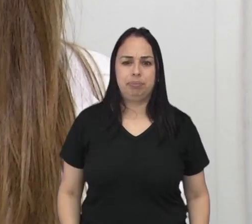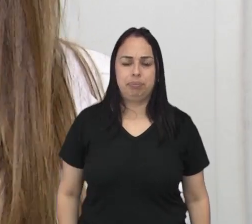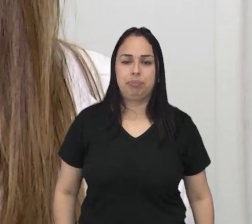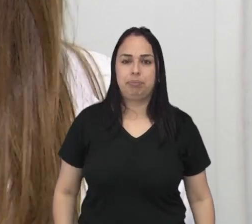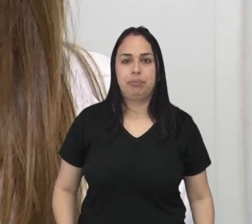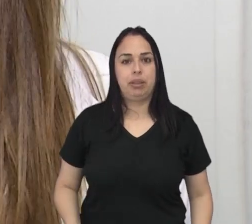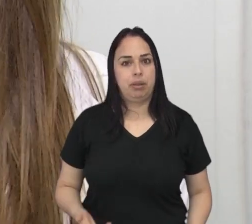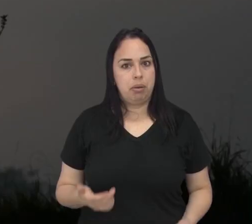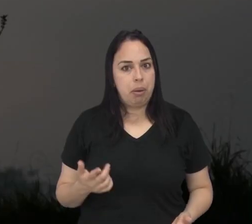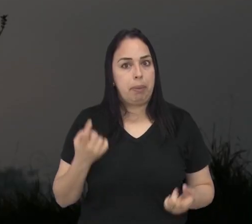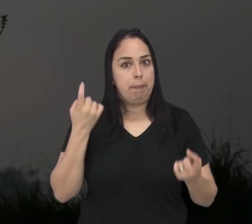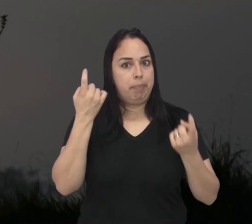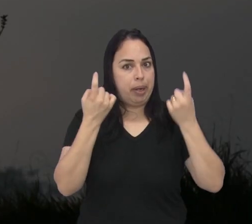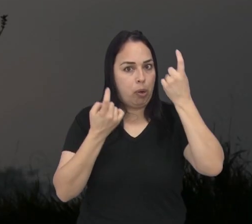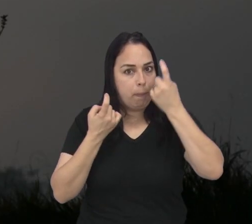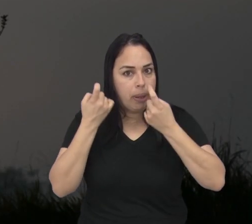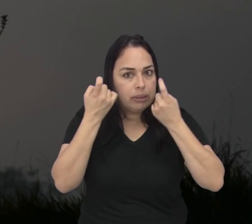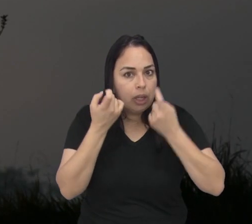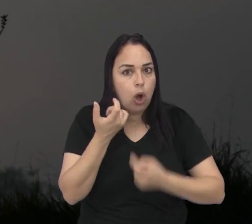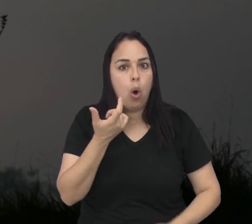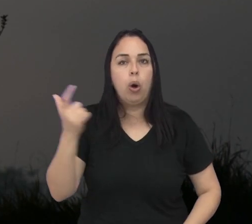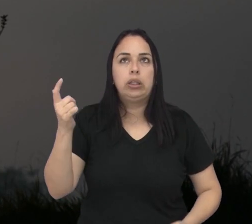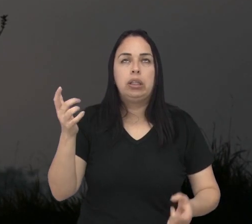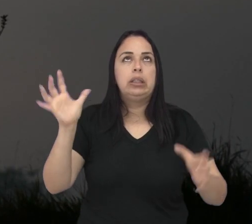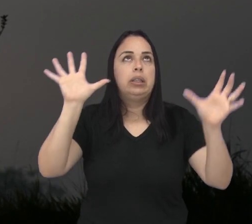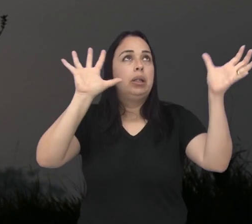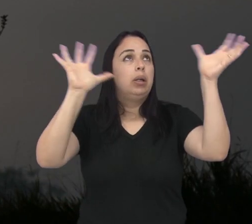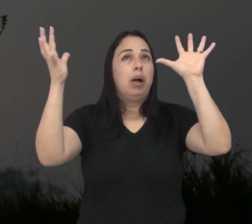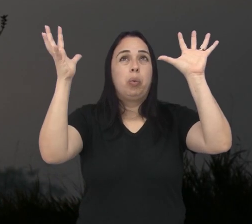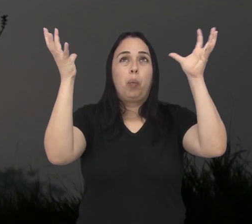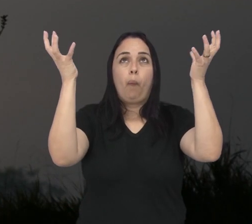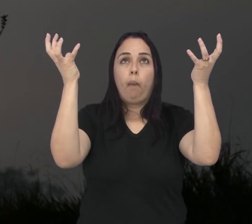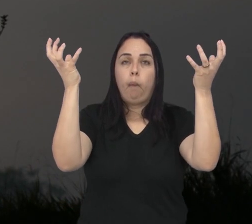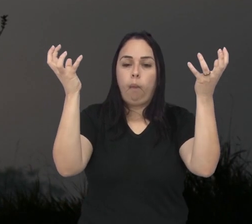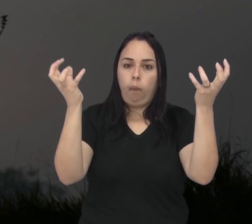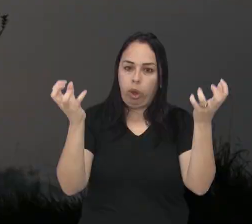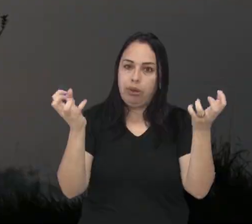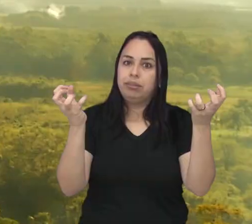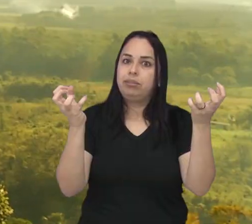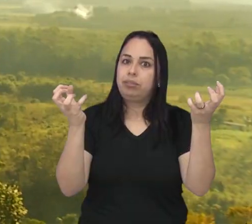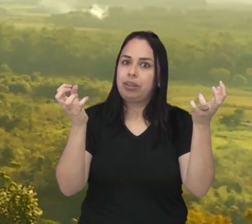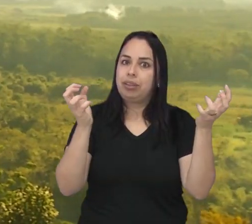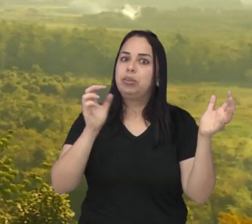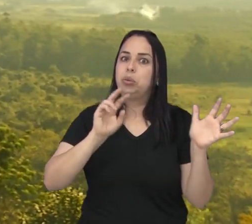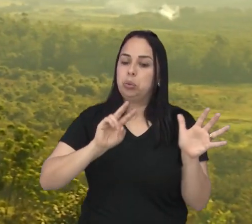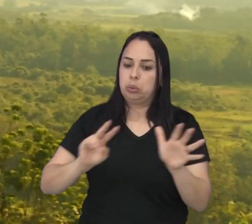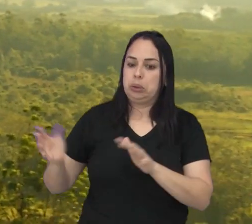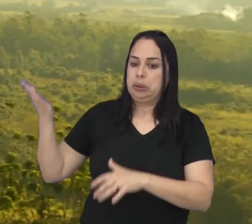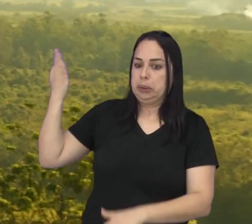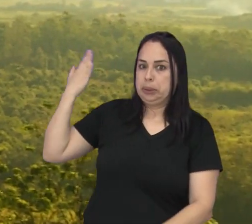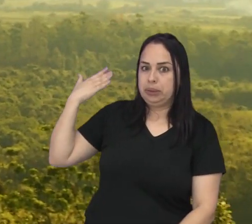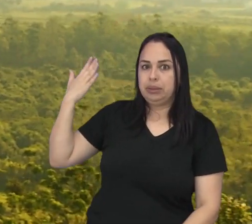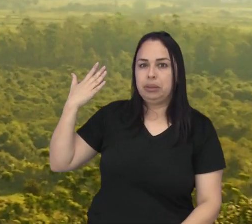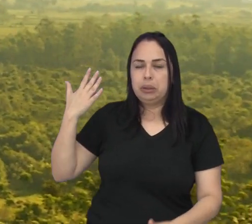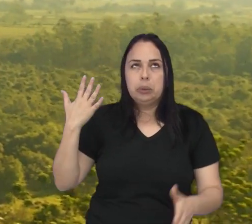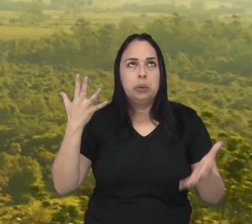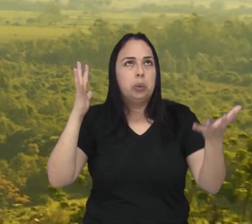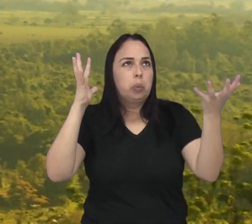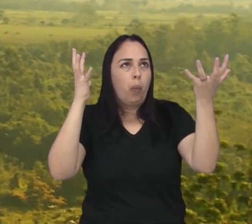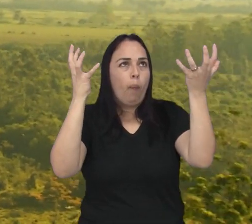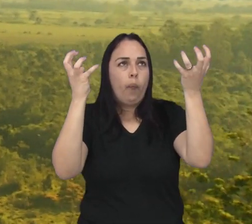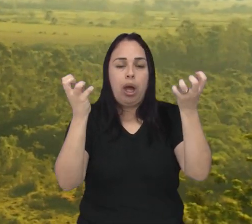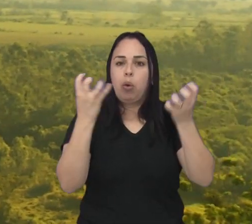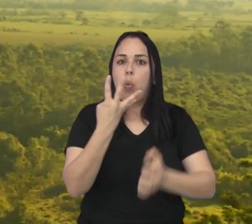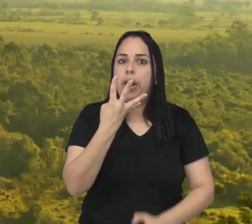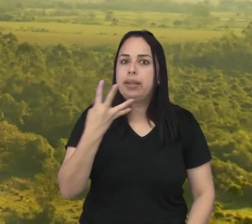desse choque para o corpo. Outra preocupação é com a umidade relativa do ar. Nos últimos dias, ela se manteve na